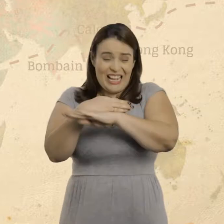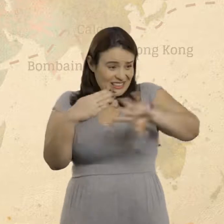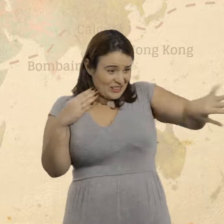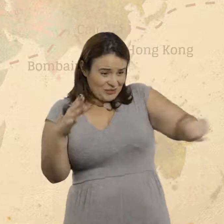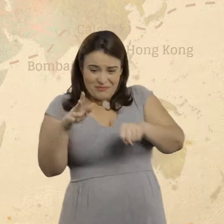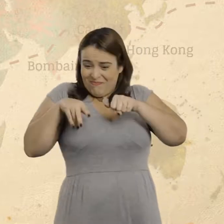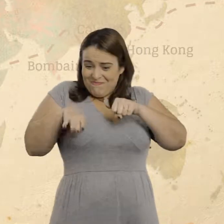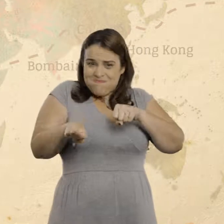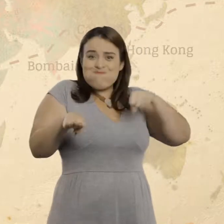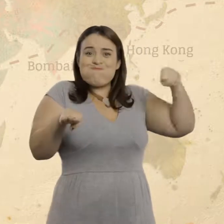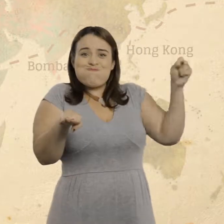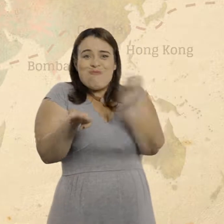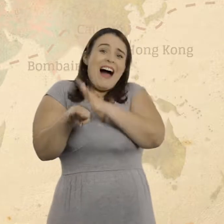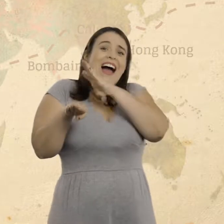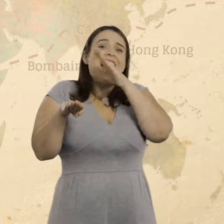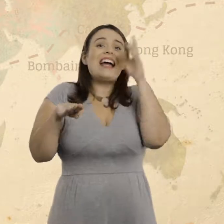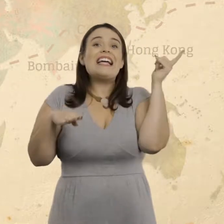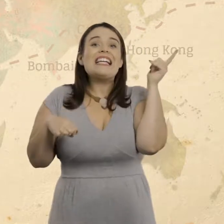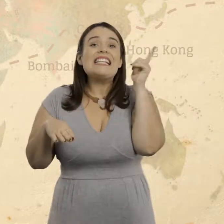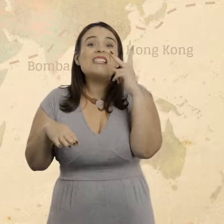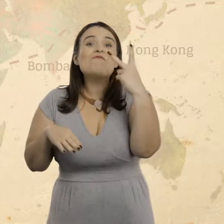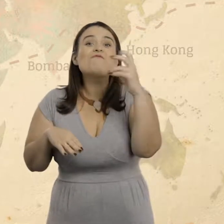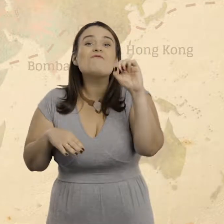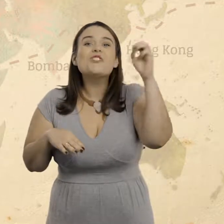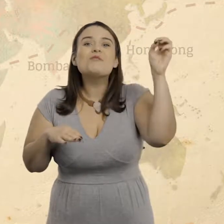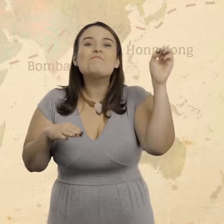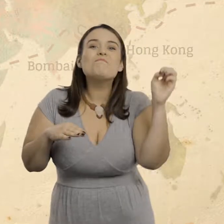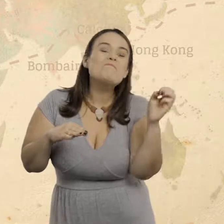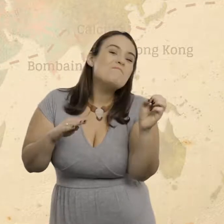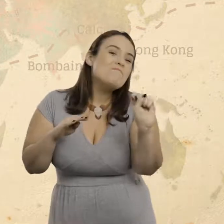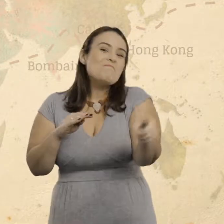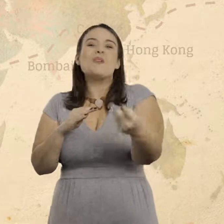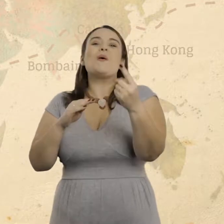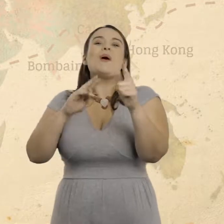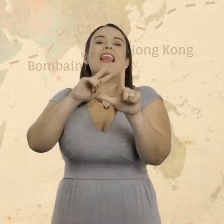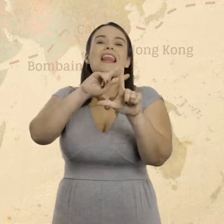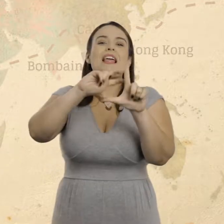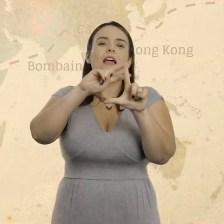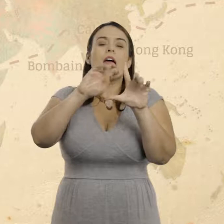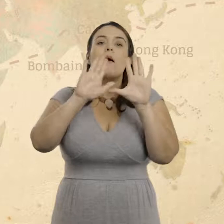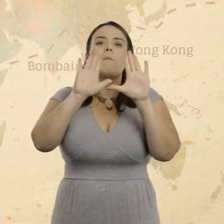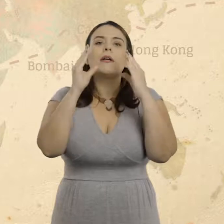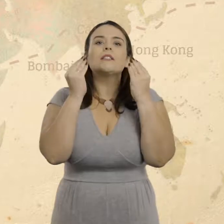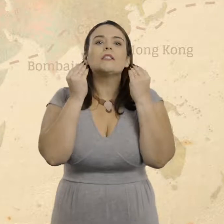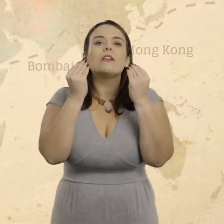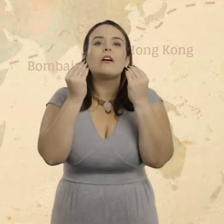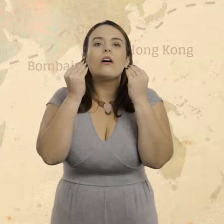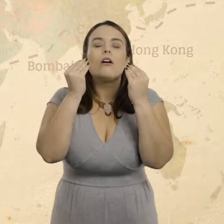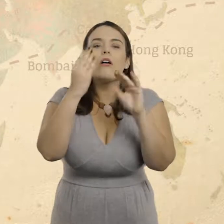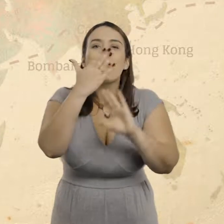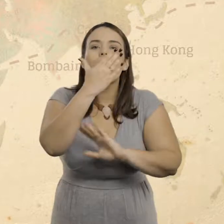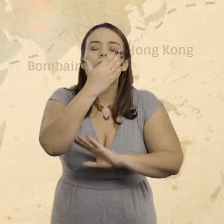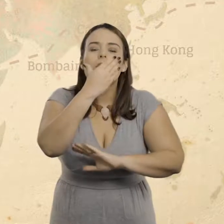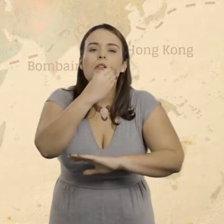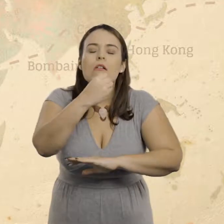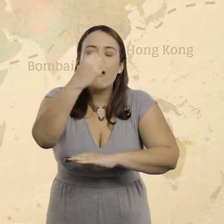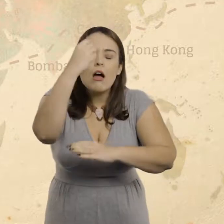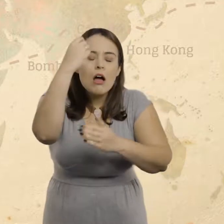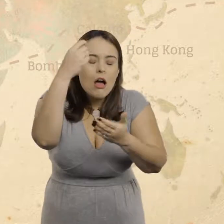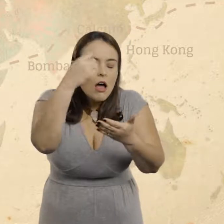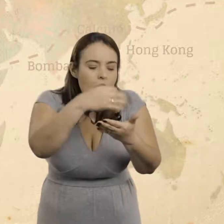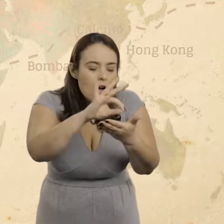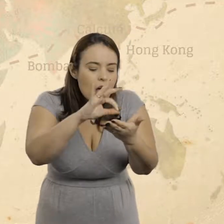dentro de um táxi. Phileas Fogg ia ganhar a aposta de 20.000 libras. Mas como um homem tão exato nos